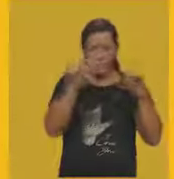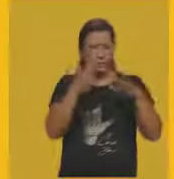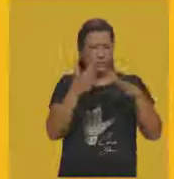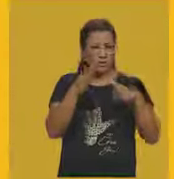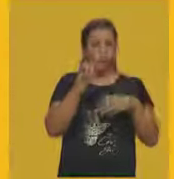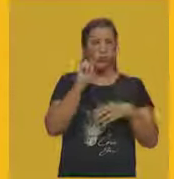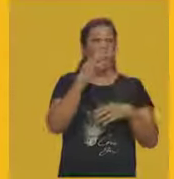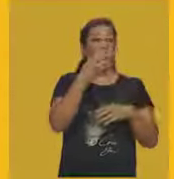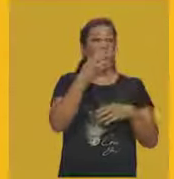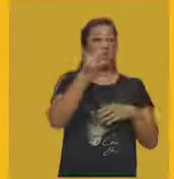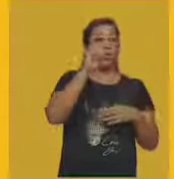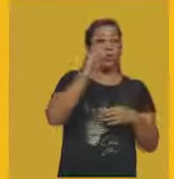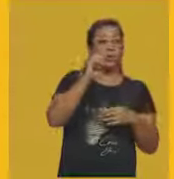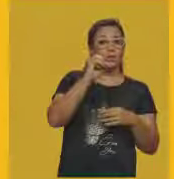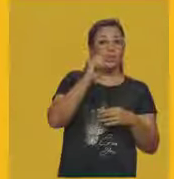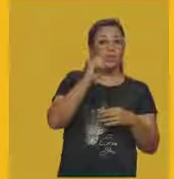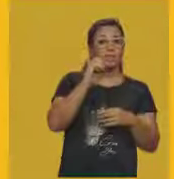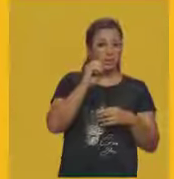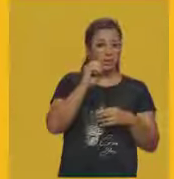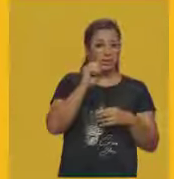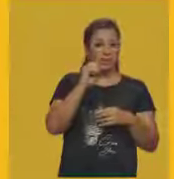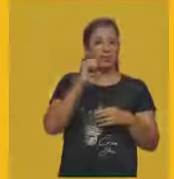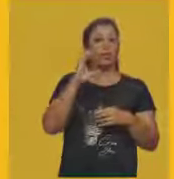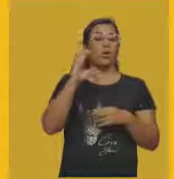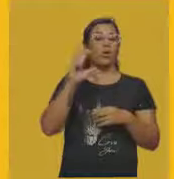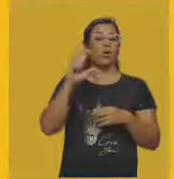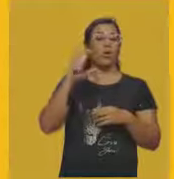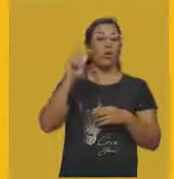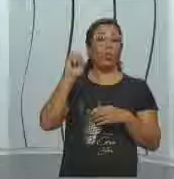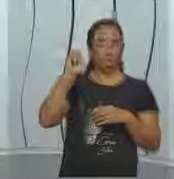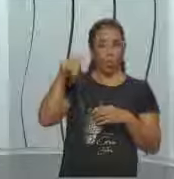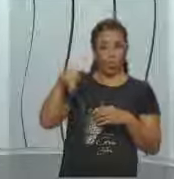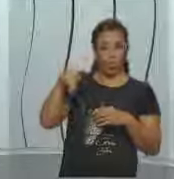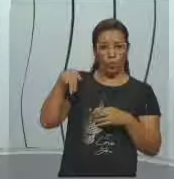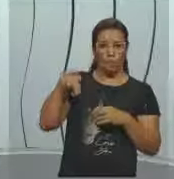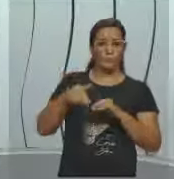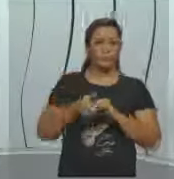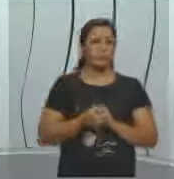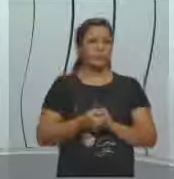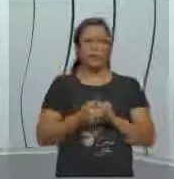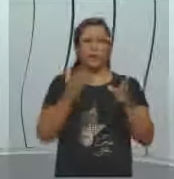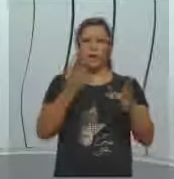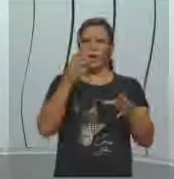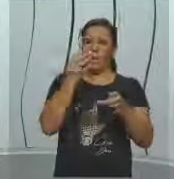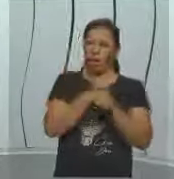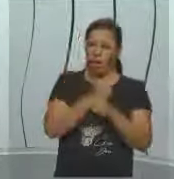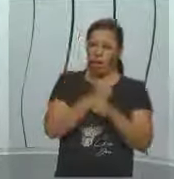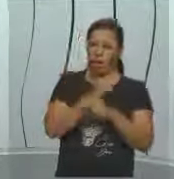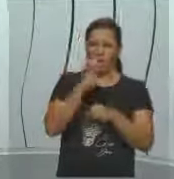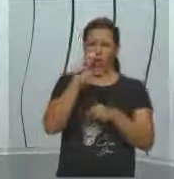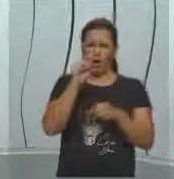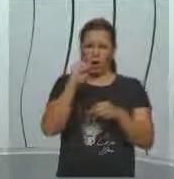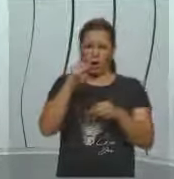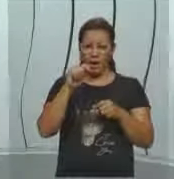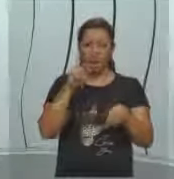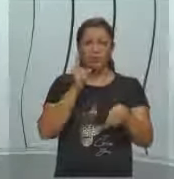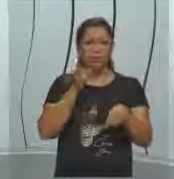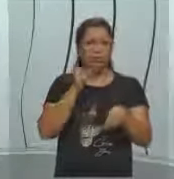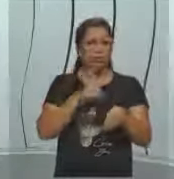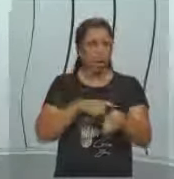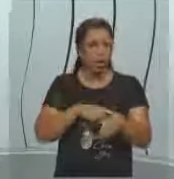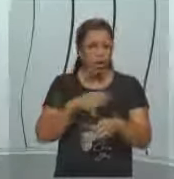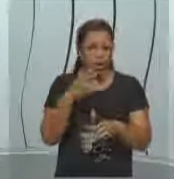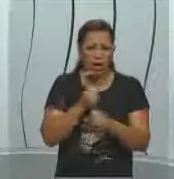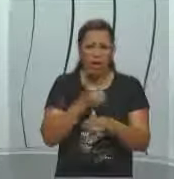corresponde a 480 Coulomb, ok? Eu posso calcular carga, posso calcular tempo, posso